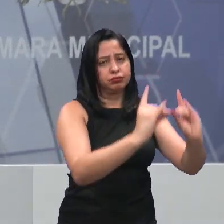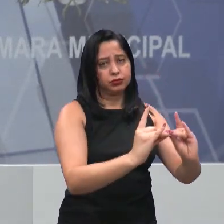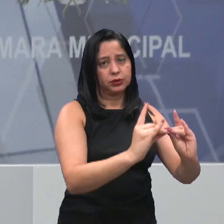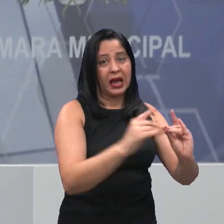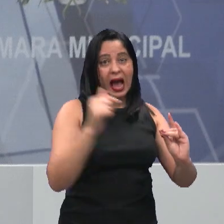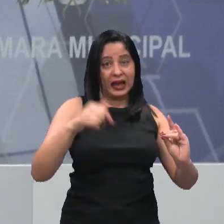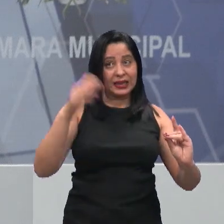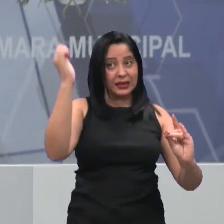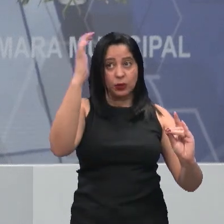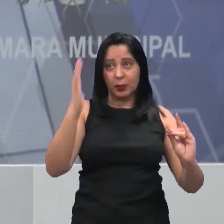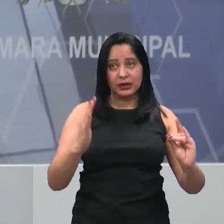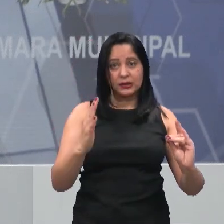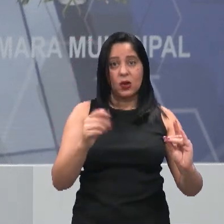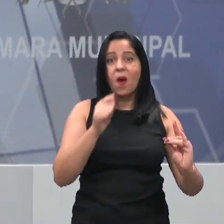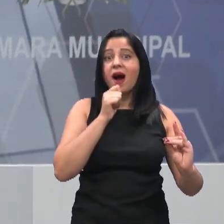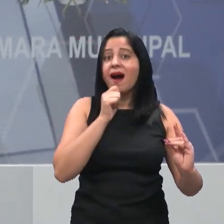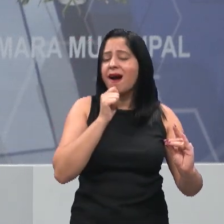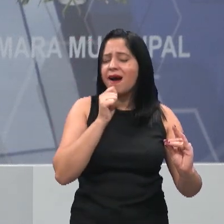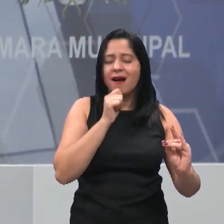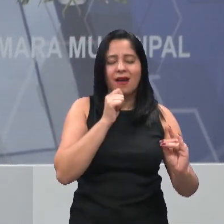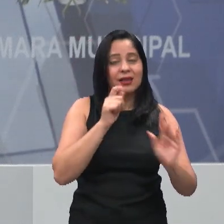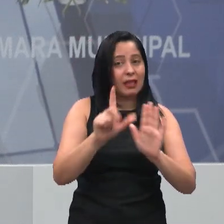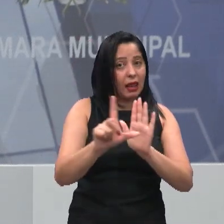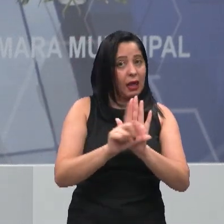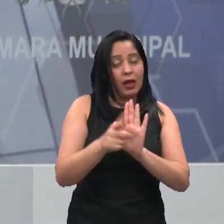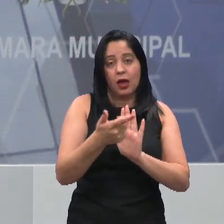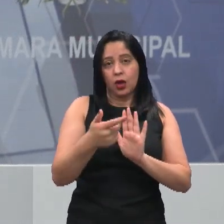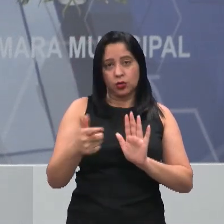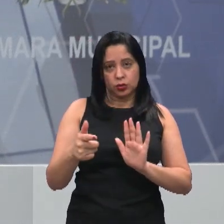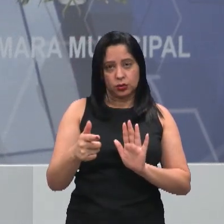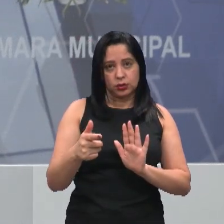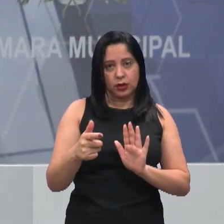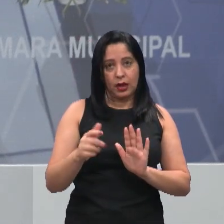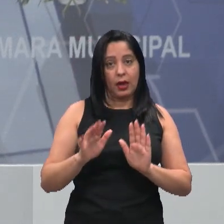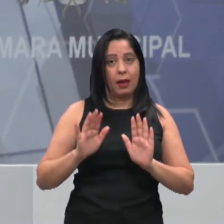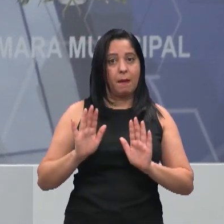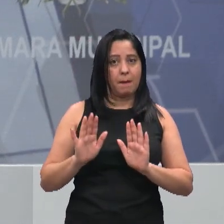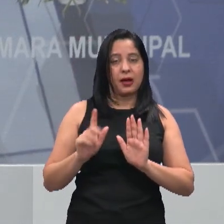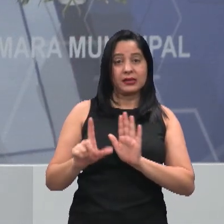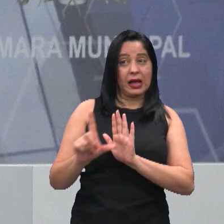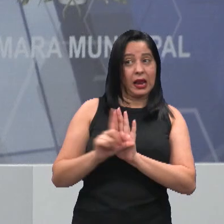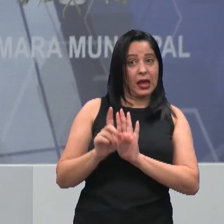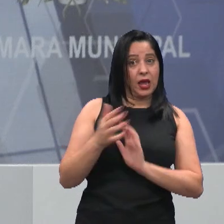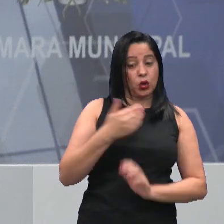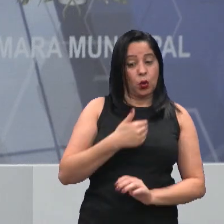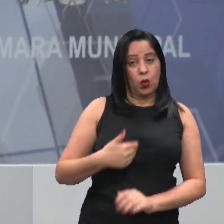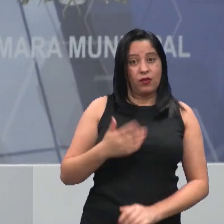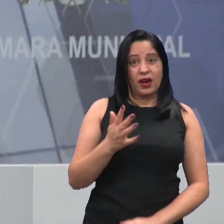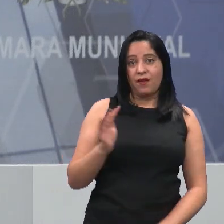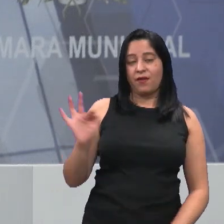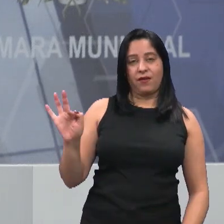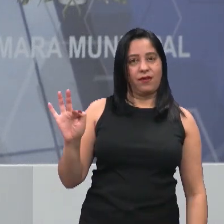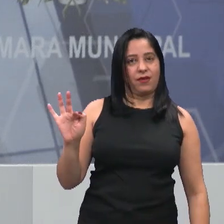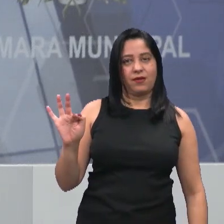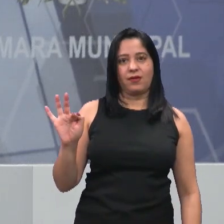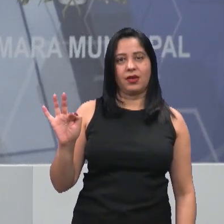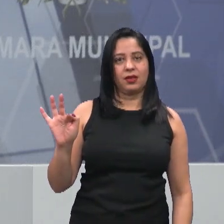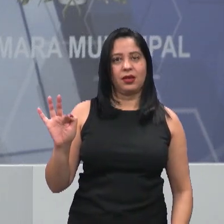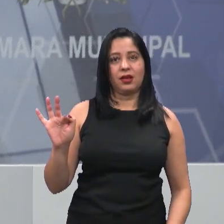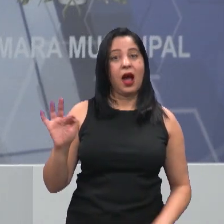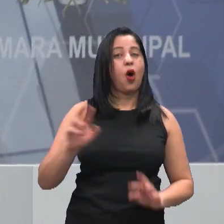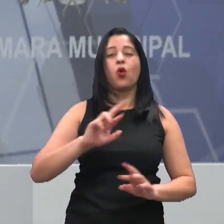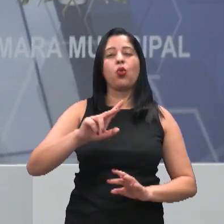Brasil. Nem mesmo essa legislação que o governo federal impôs, ela cobre todas as lacunas. Então,